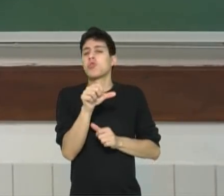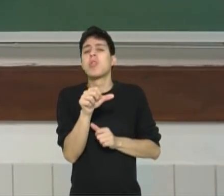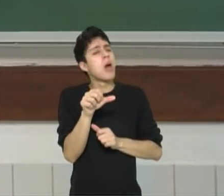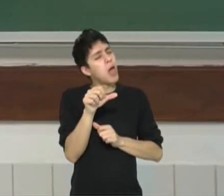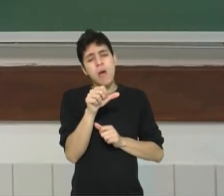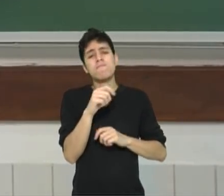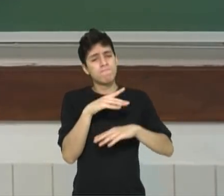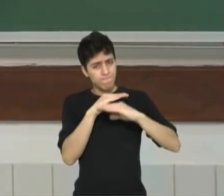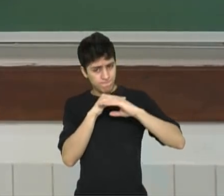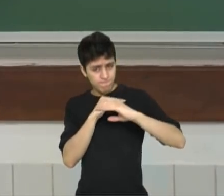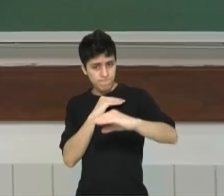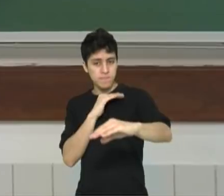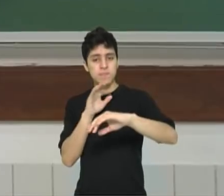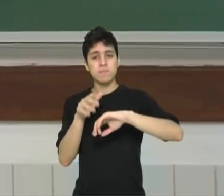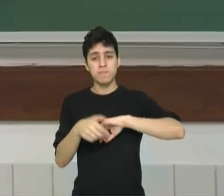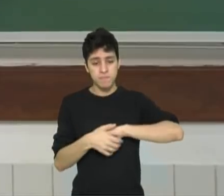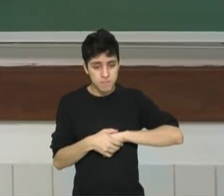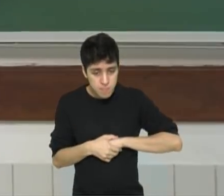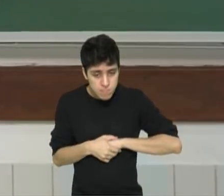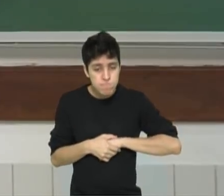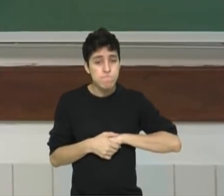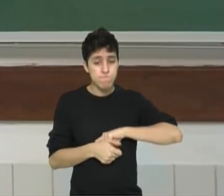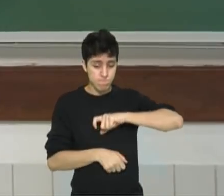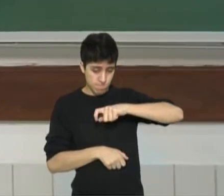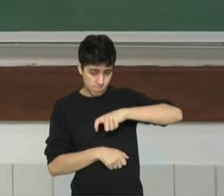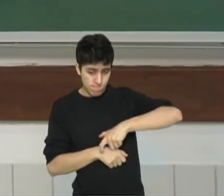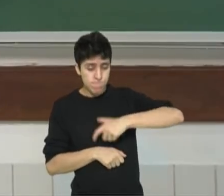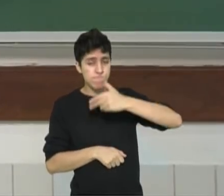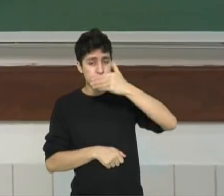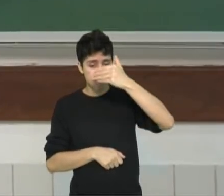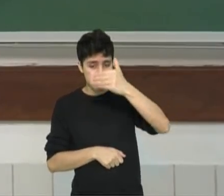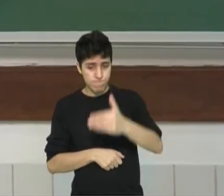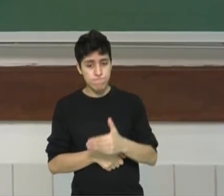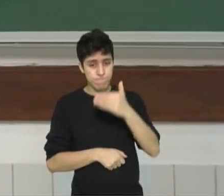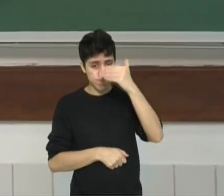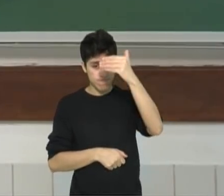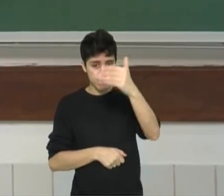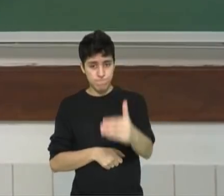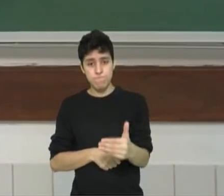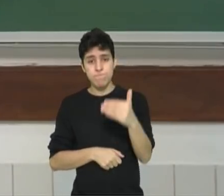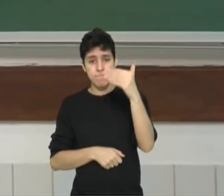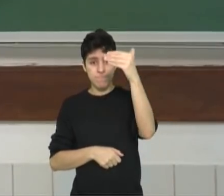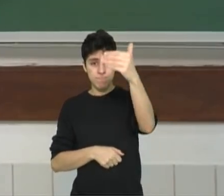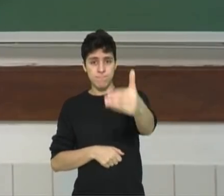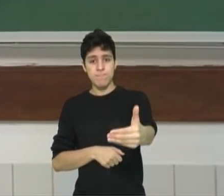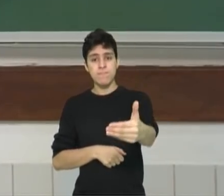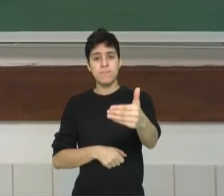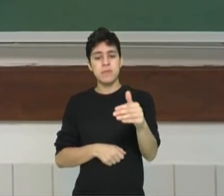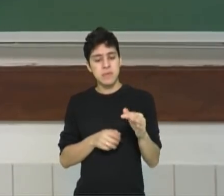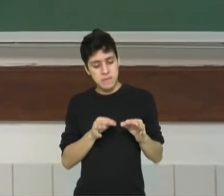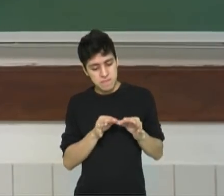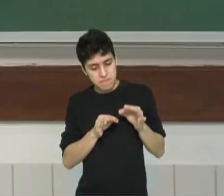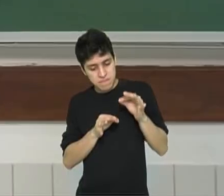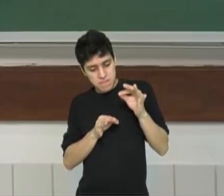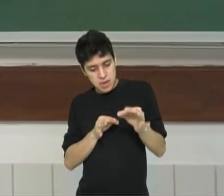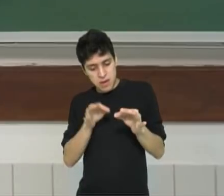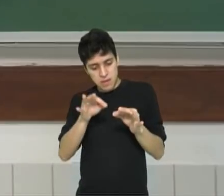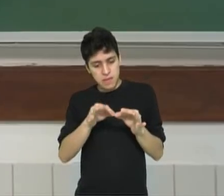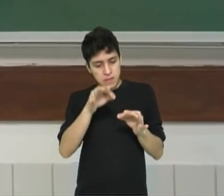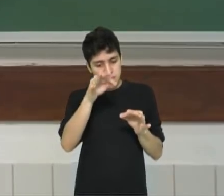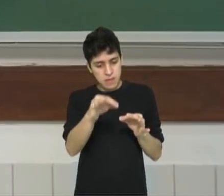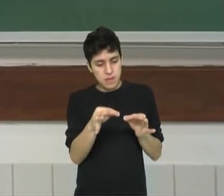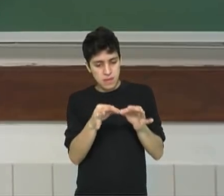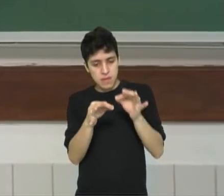muda. E conforme o tempo passa, a distância percorrida é sempre a mesma no intervalo de